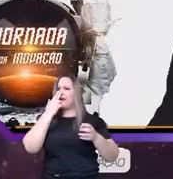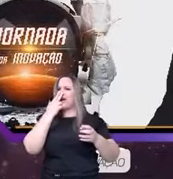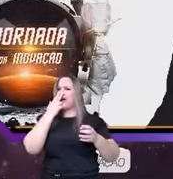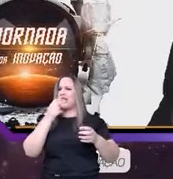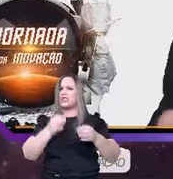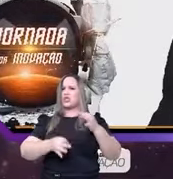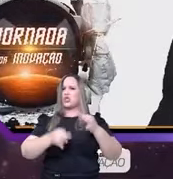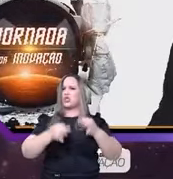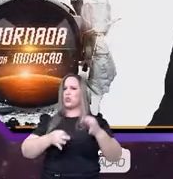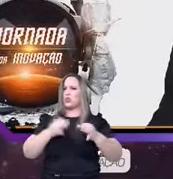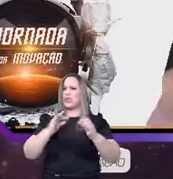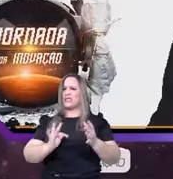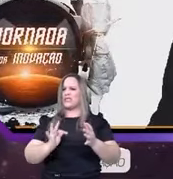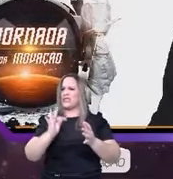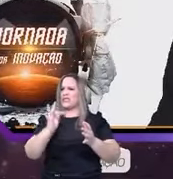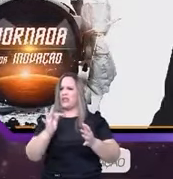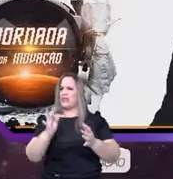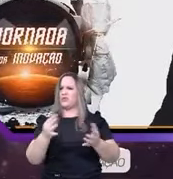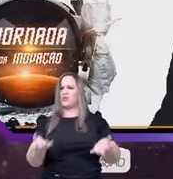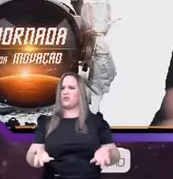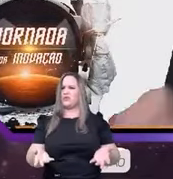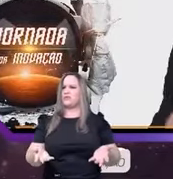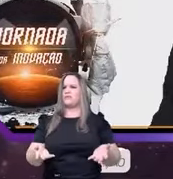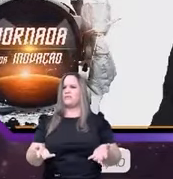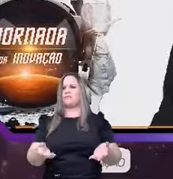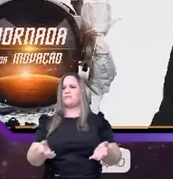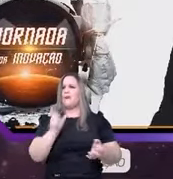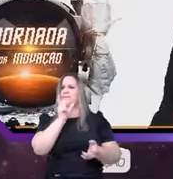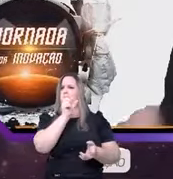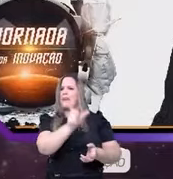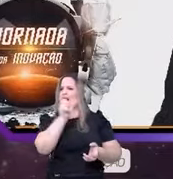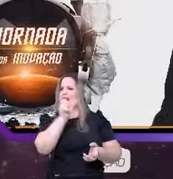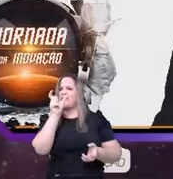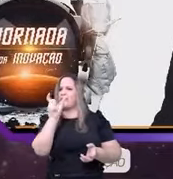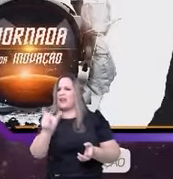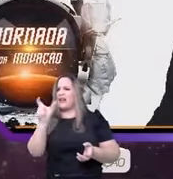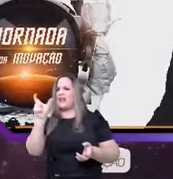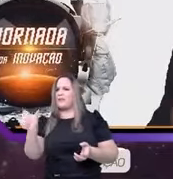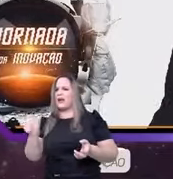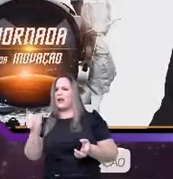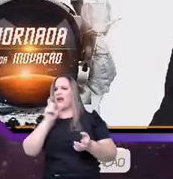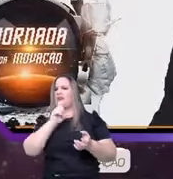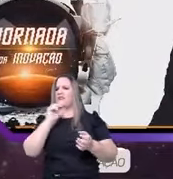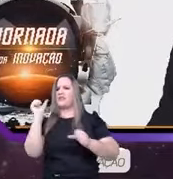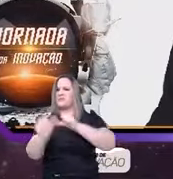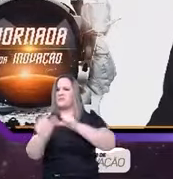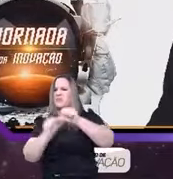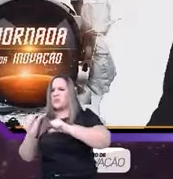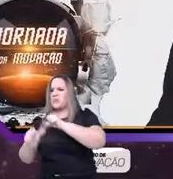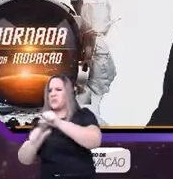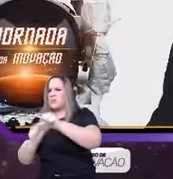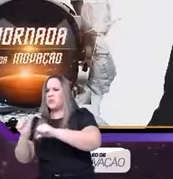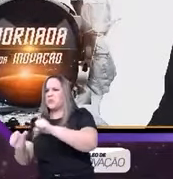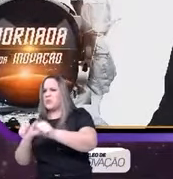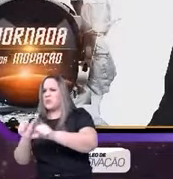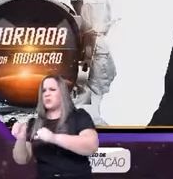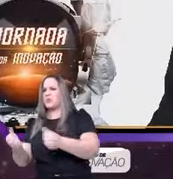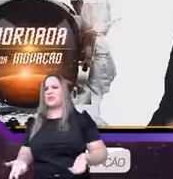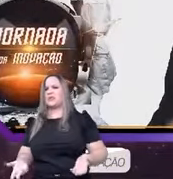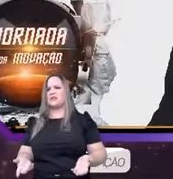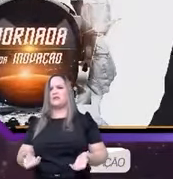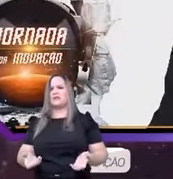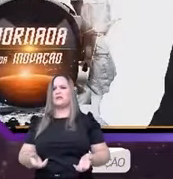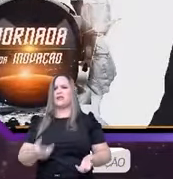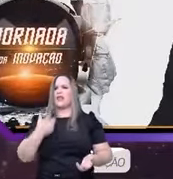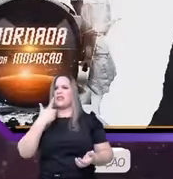assim, a palavra mindset, a palavra BI, a palavra data analytics, a palavra inovação, hoje está na língua dos